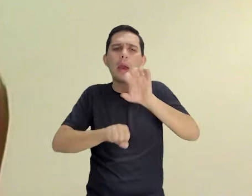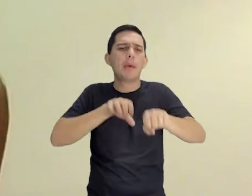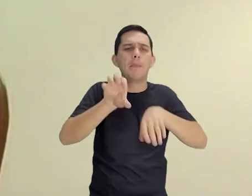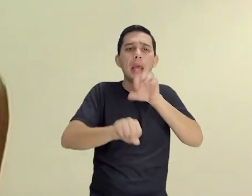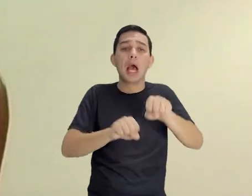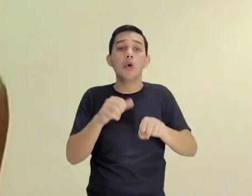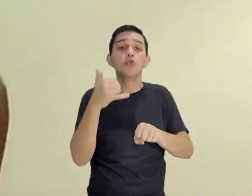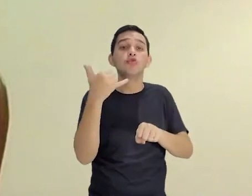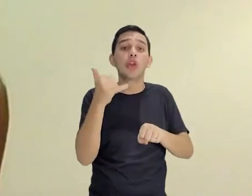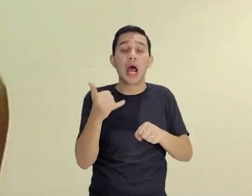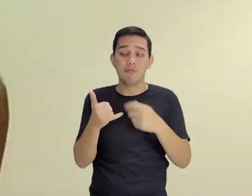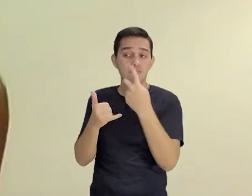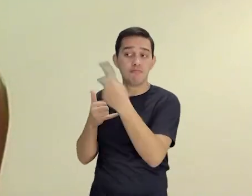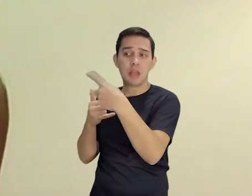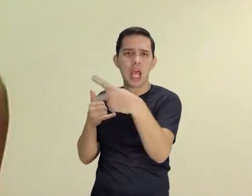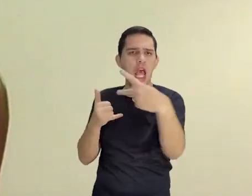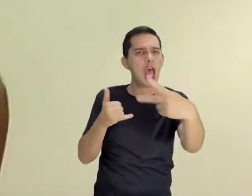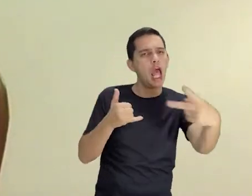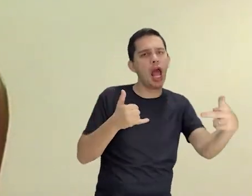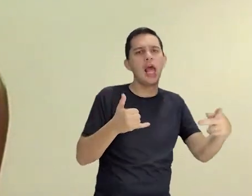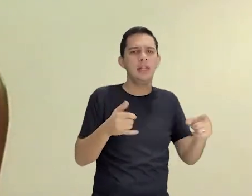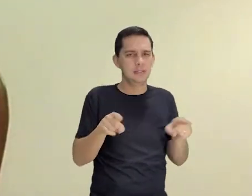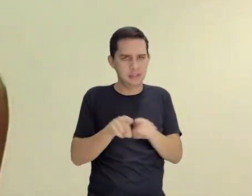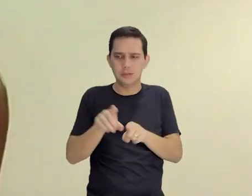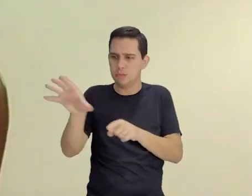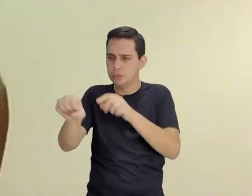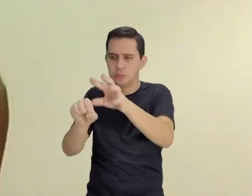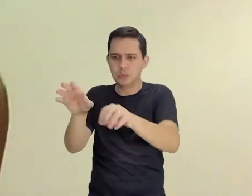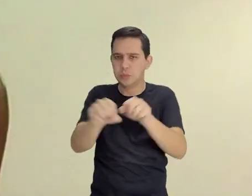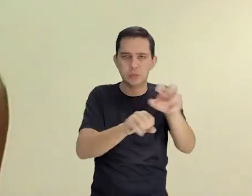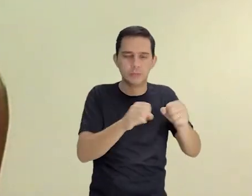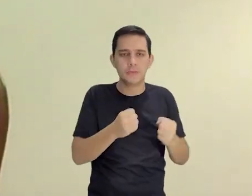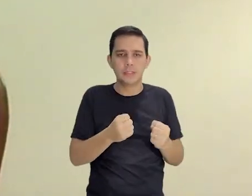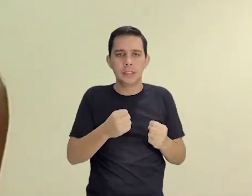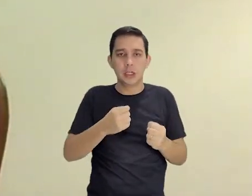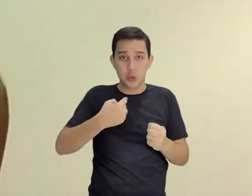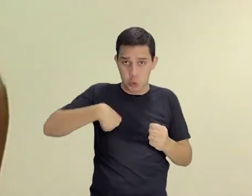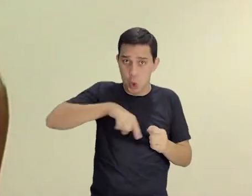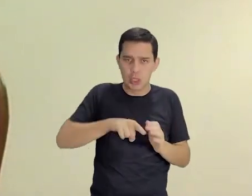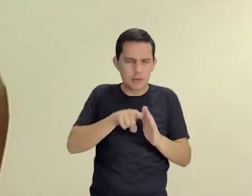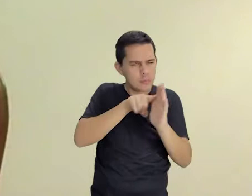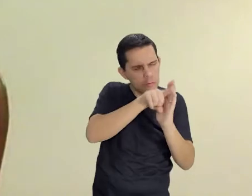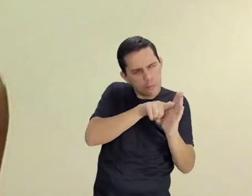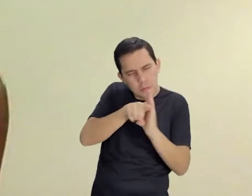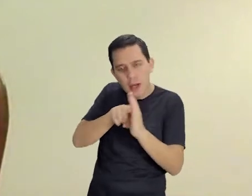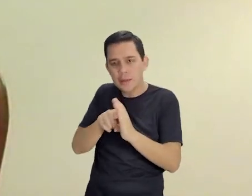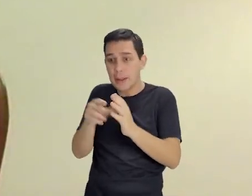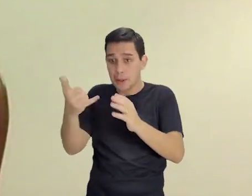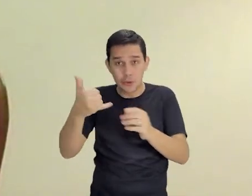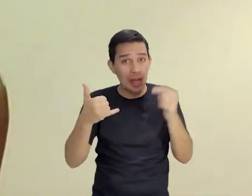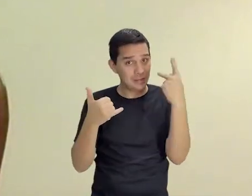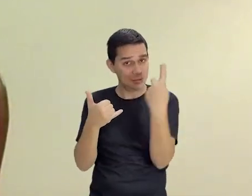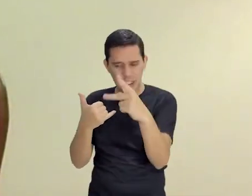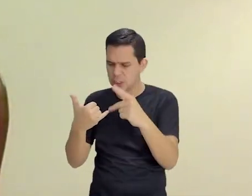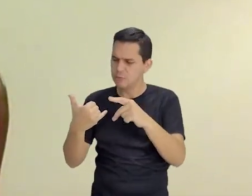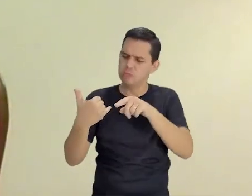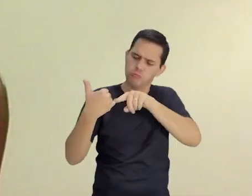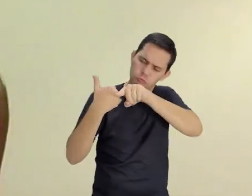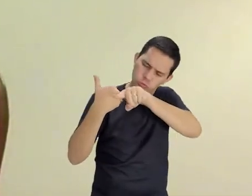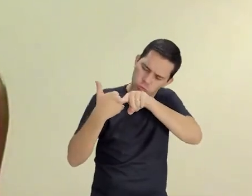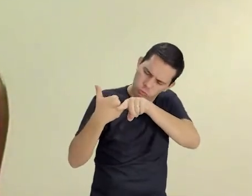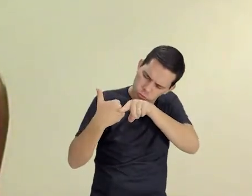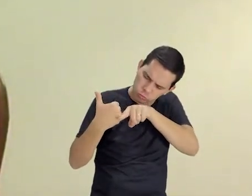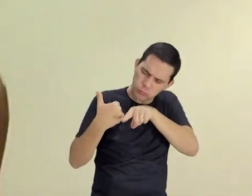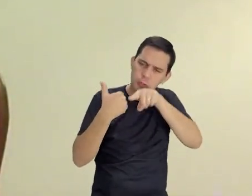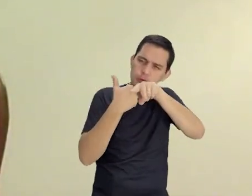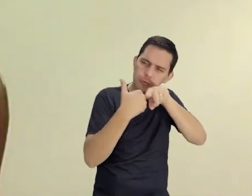razão dos avanços que nós fizemos nessa investigação, analisando o material dos telefones celulares